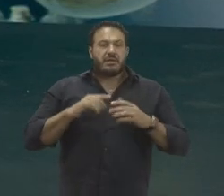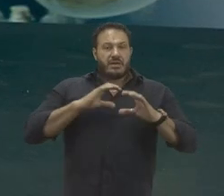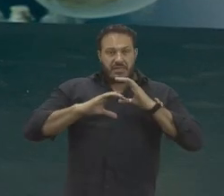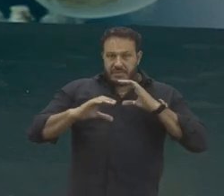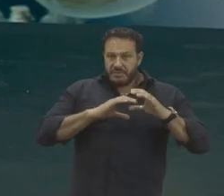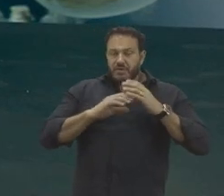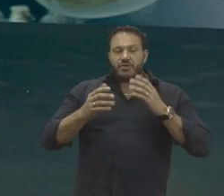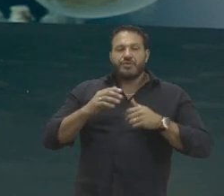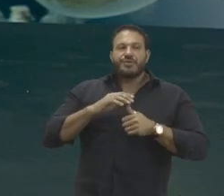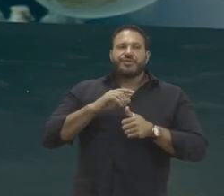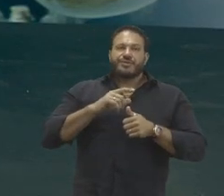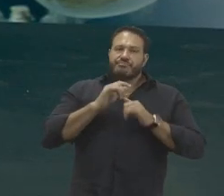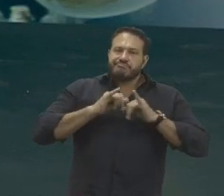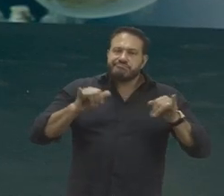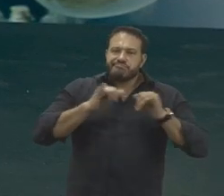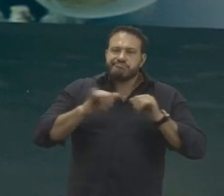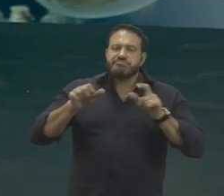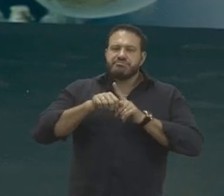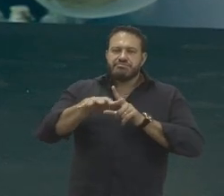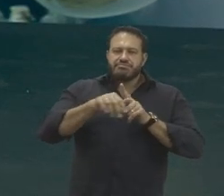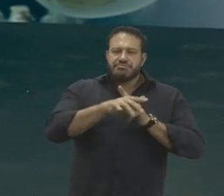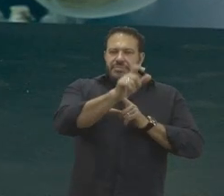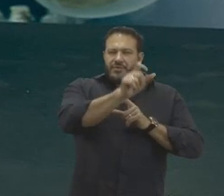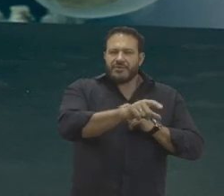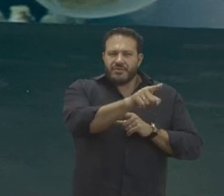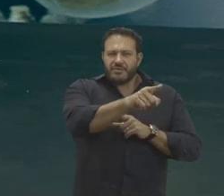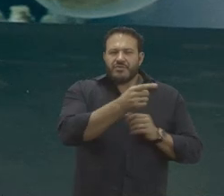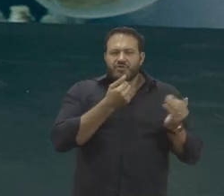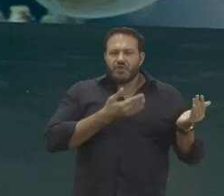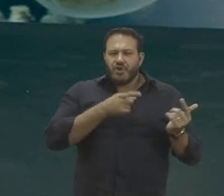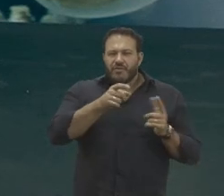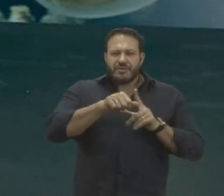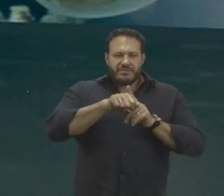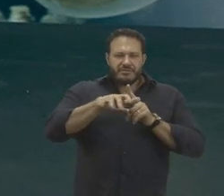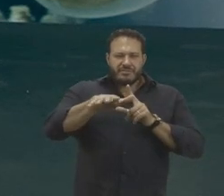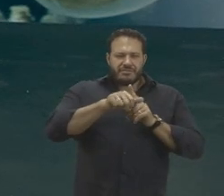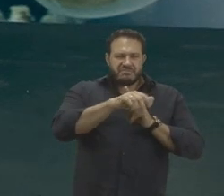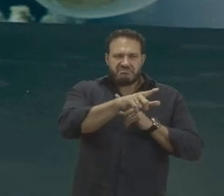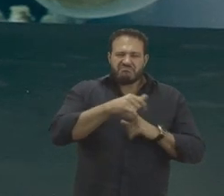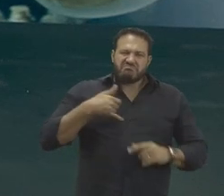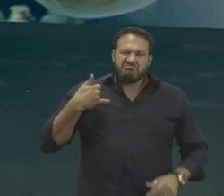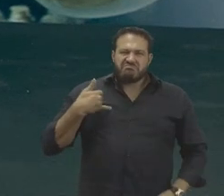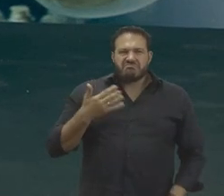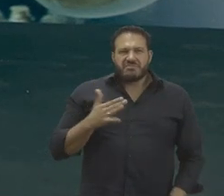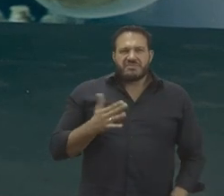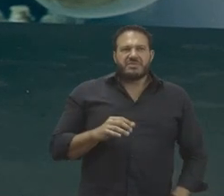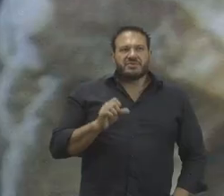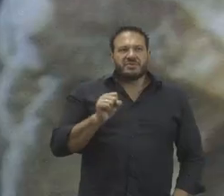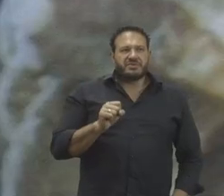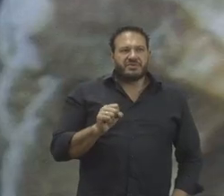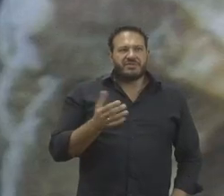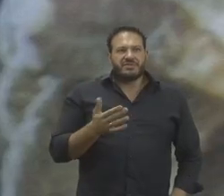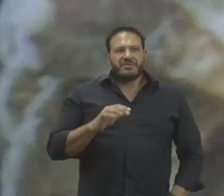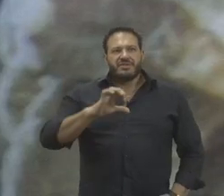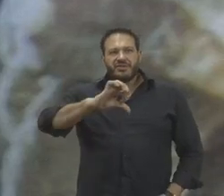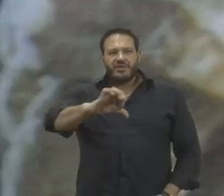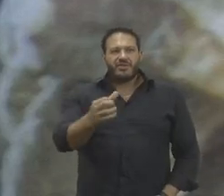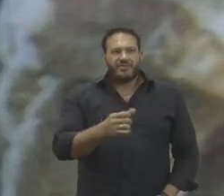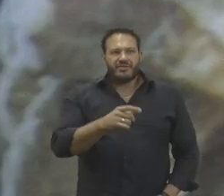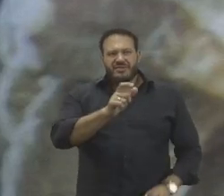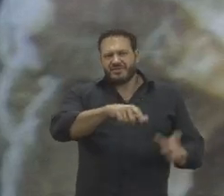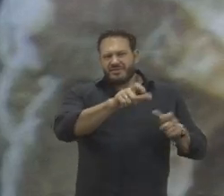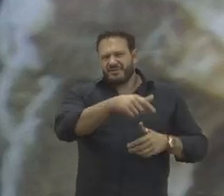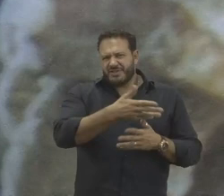divulgadores influenciadores eu vi um jovem influenciador aí quantos anos deve ter 8 anos de idade nove por por aí